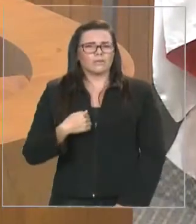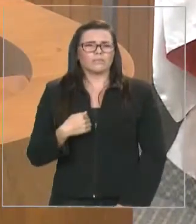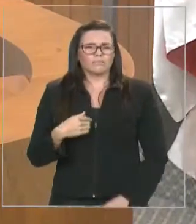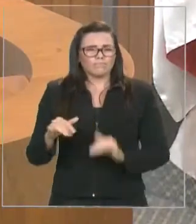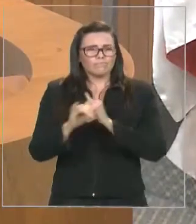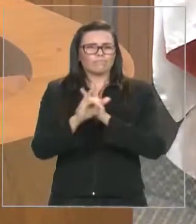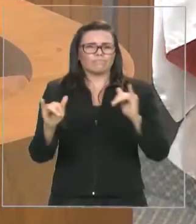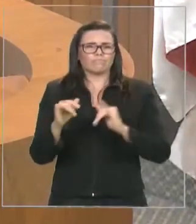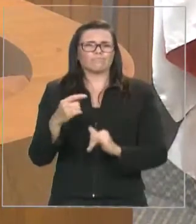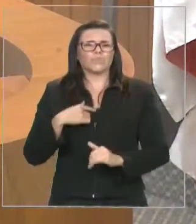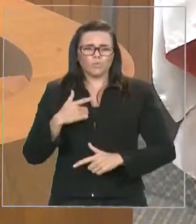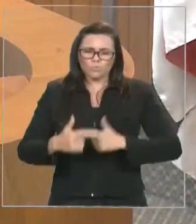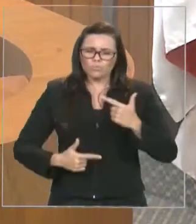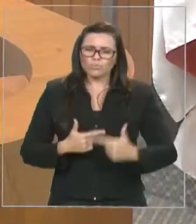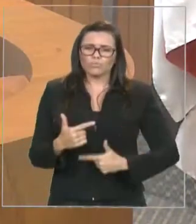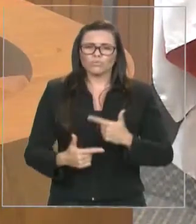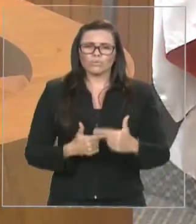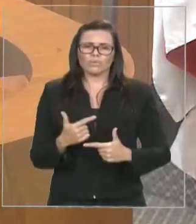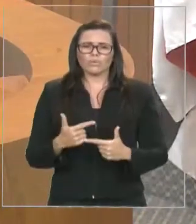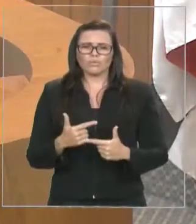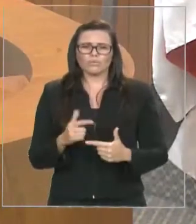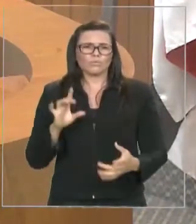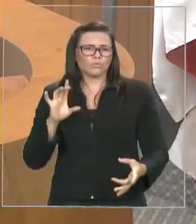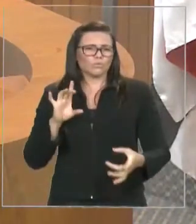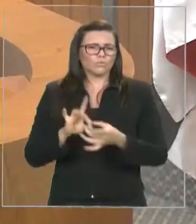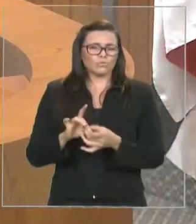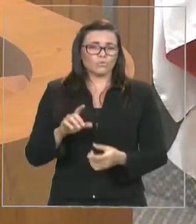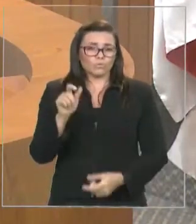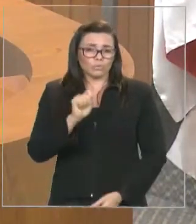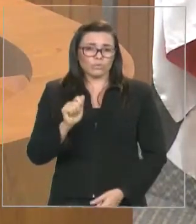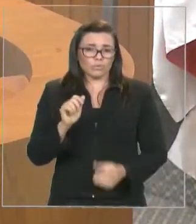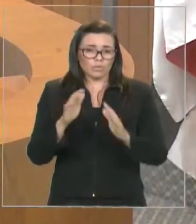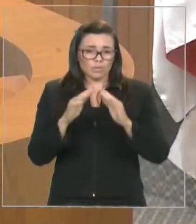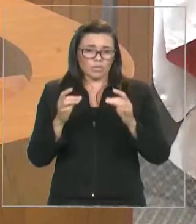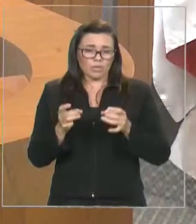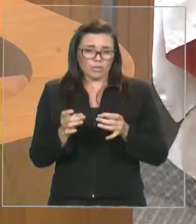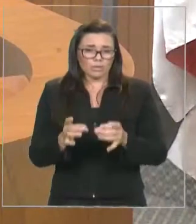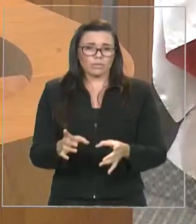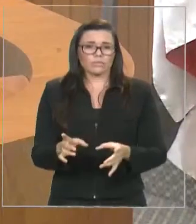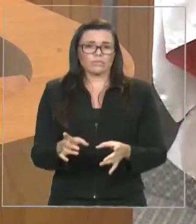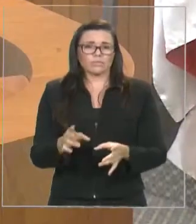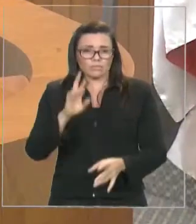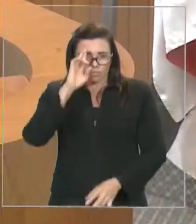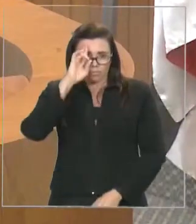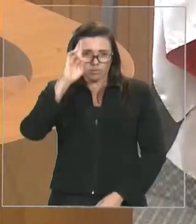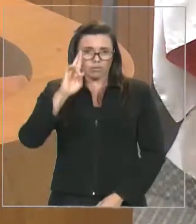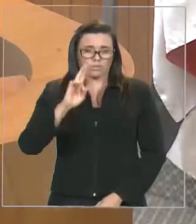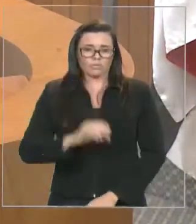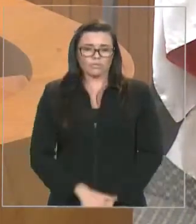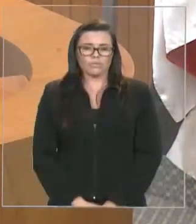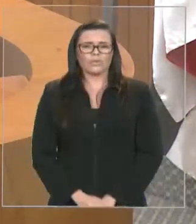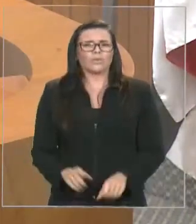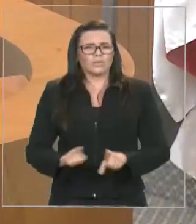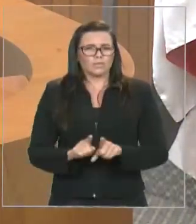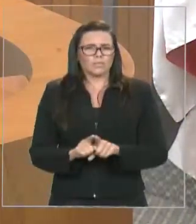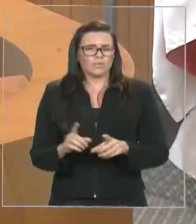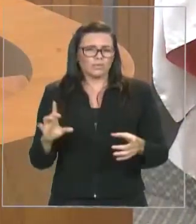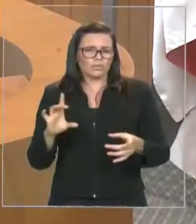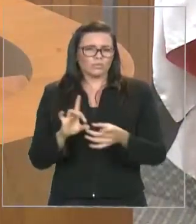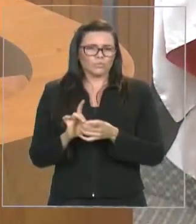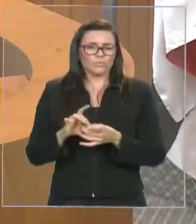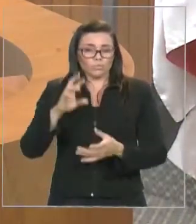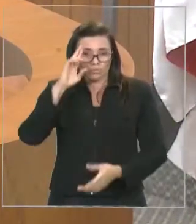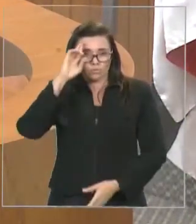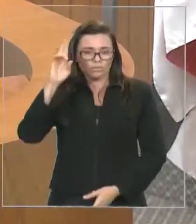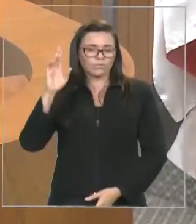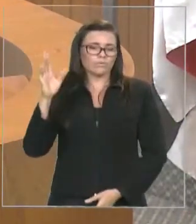junto aos estabelecimentos, junto à superintendência desses estabelecimentos, para que a gente dê uma solução, para que a gente